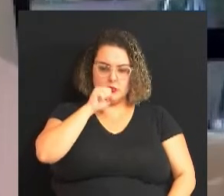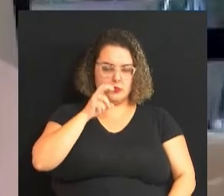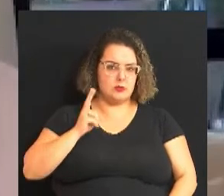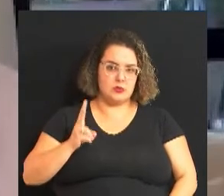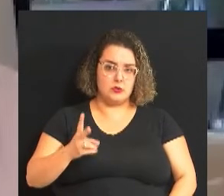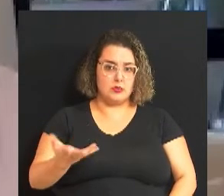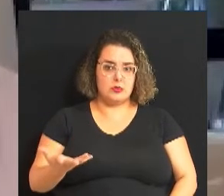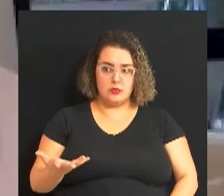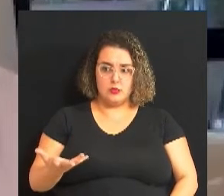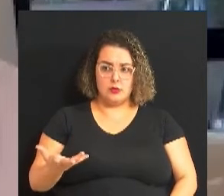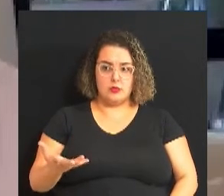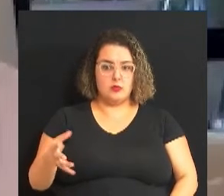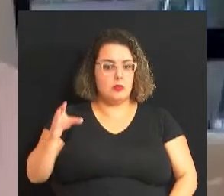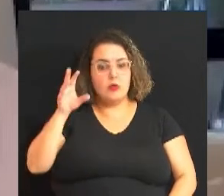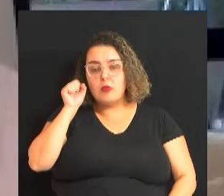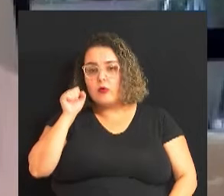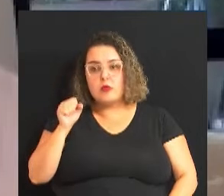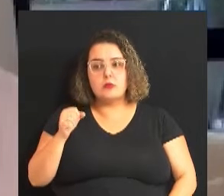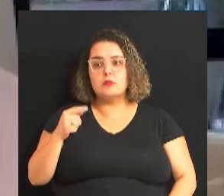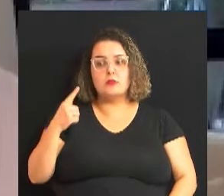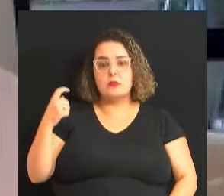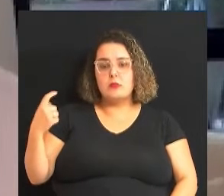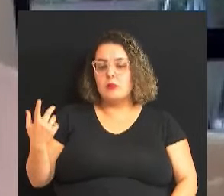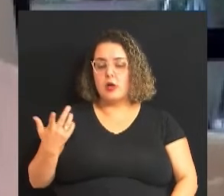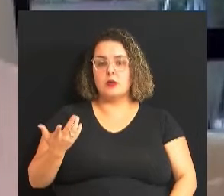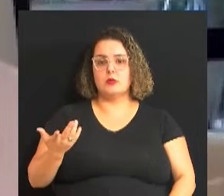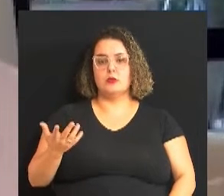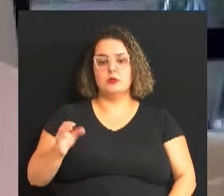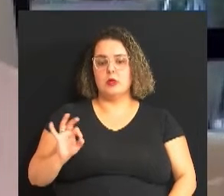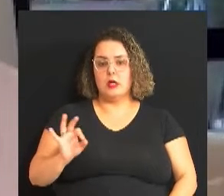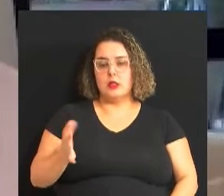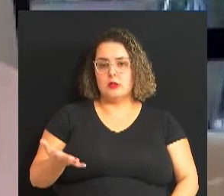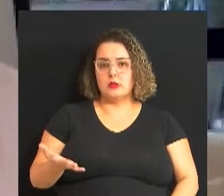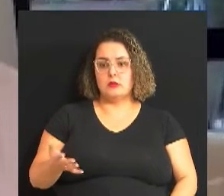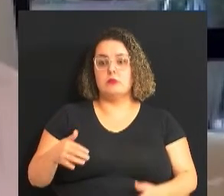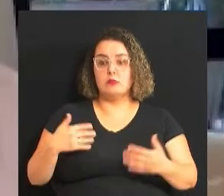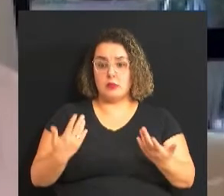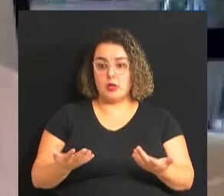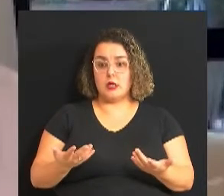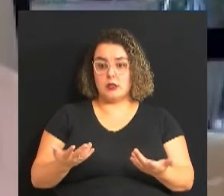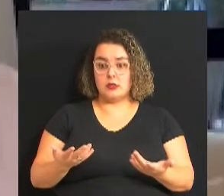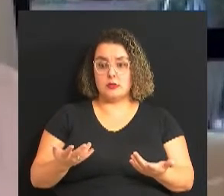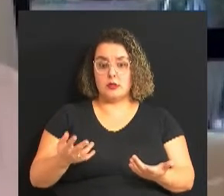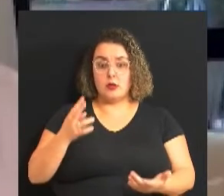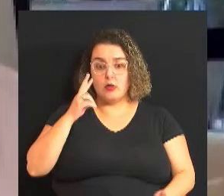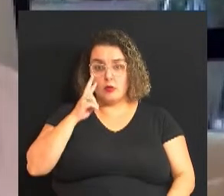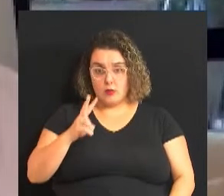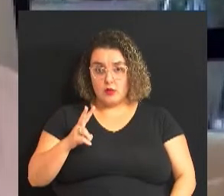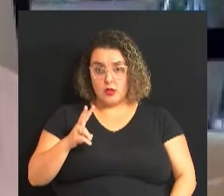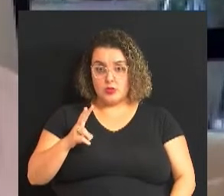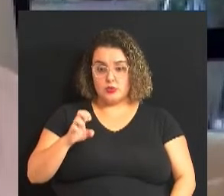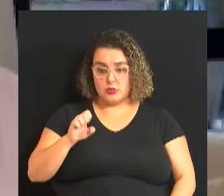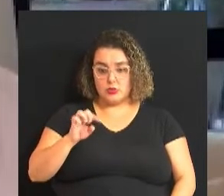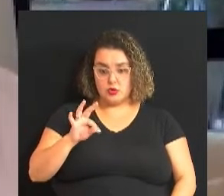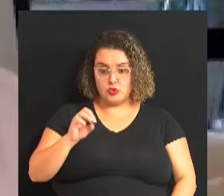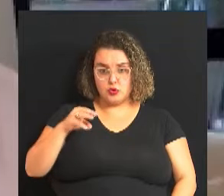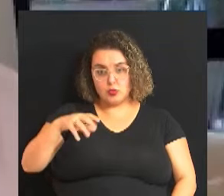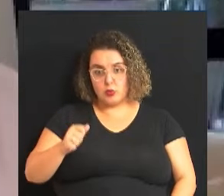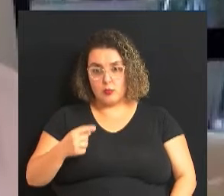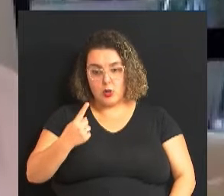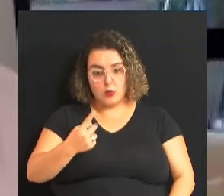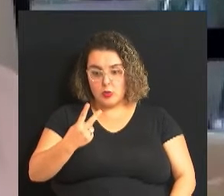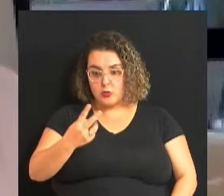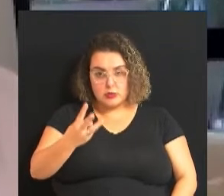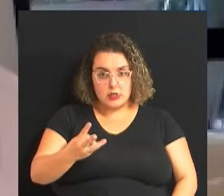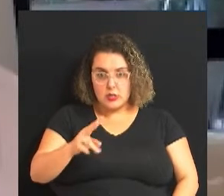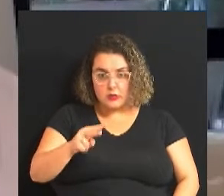não vai ficar ouvindo barulho toda hora, nada disso, né? Mas tão logo ele veja um estoma 1, 2, 3 vezes, a